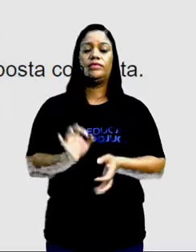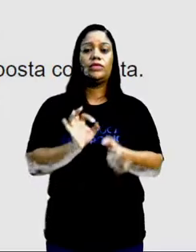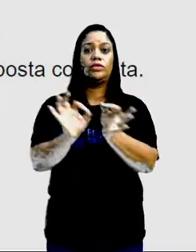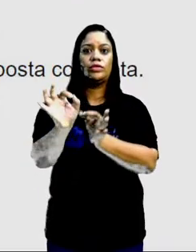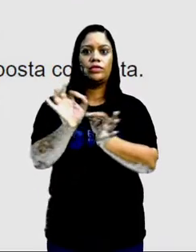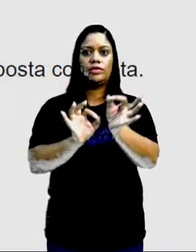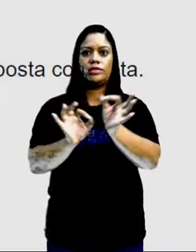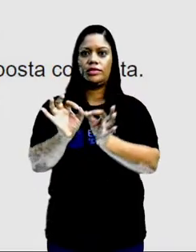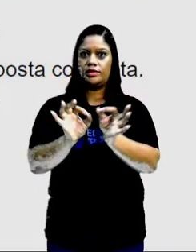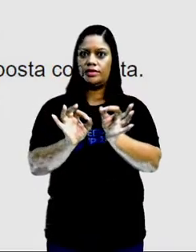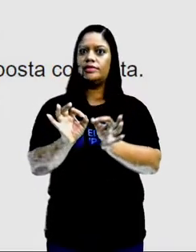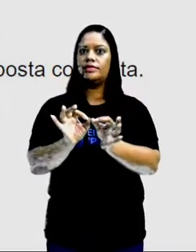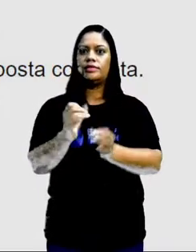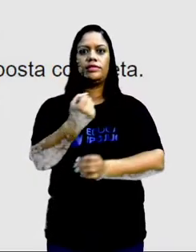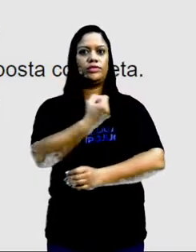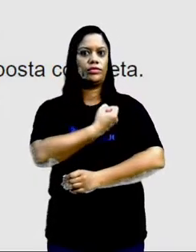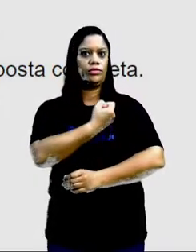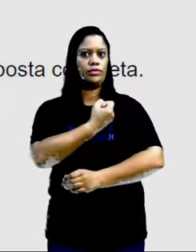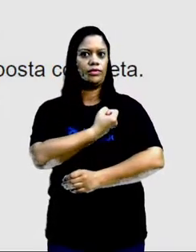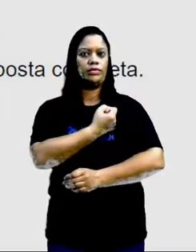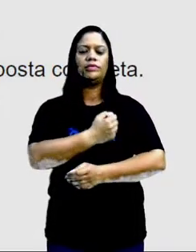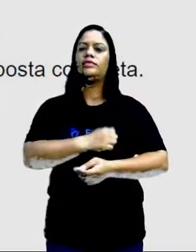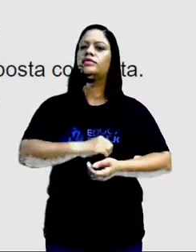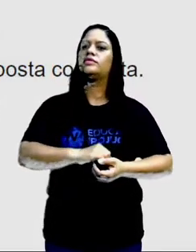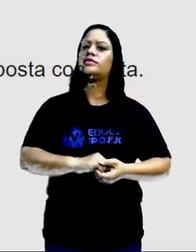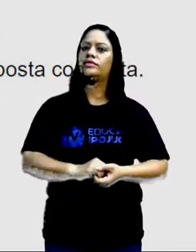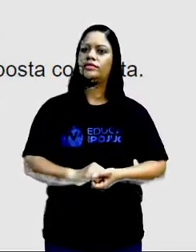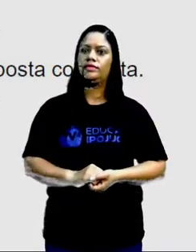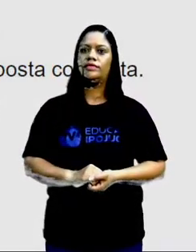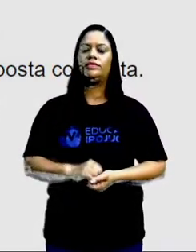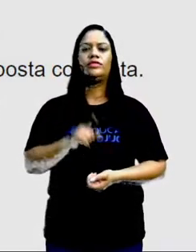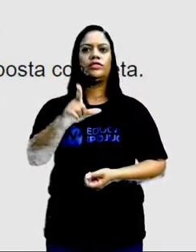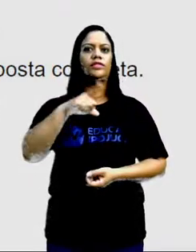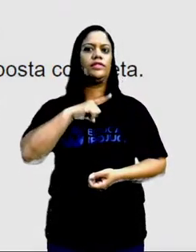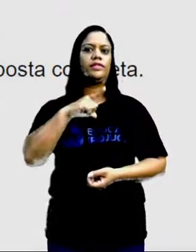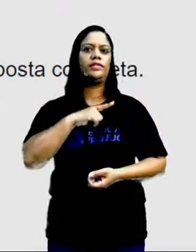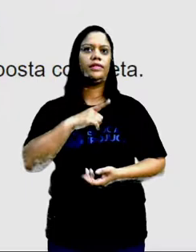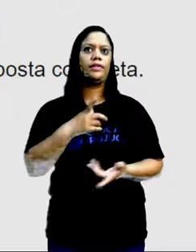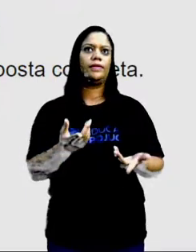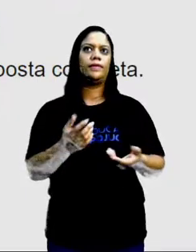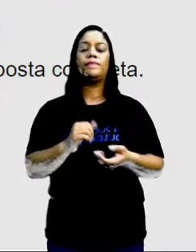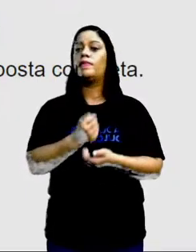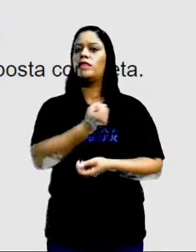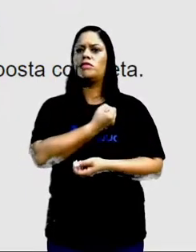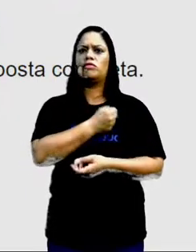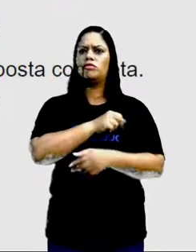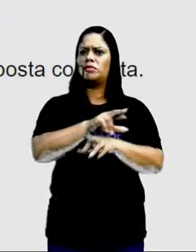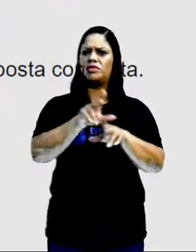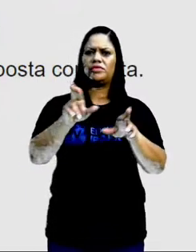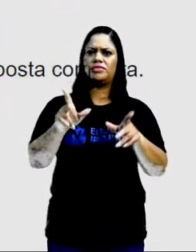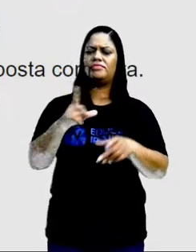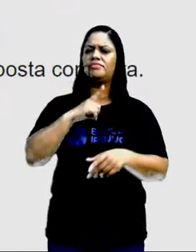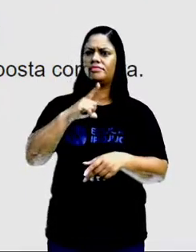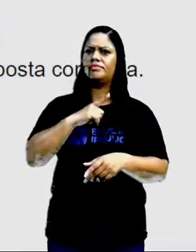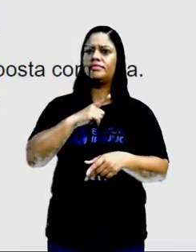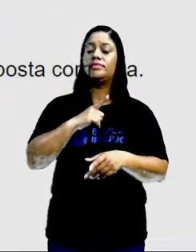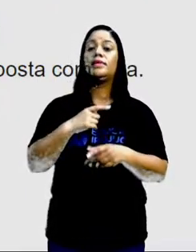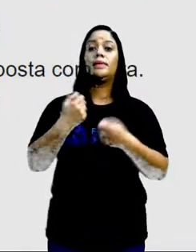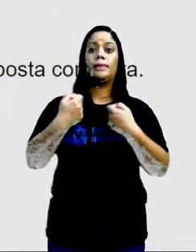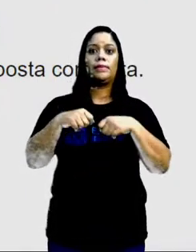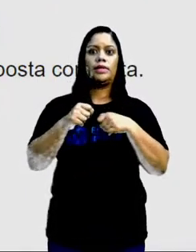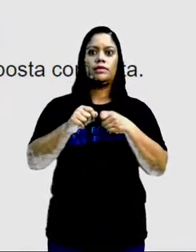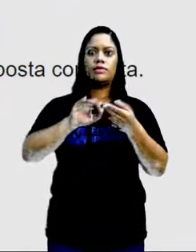Organizar os dados do problema. Vamos dizer que você tem alguns números solicitados. Você vai